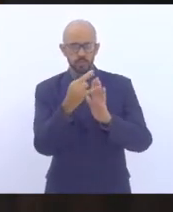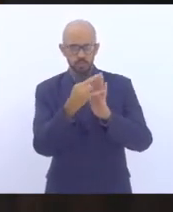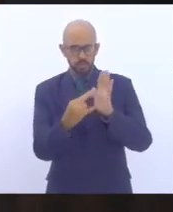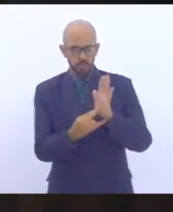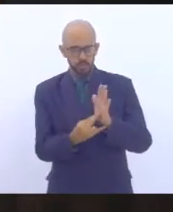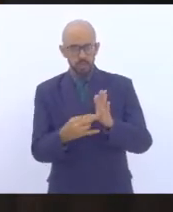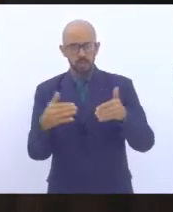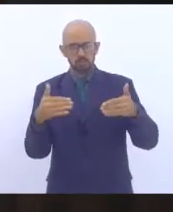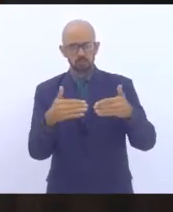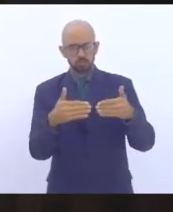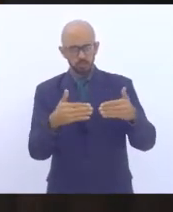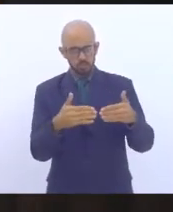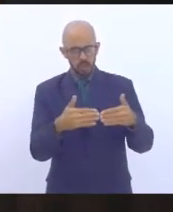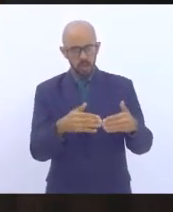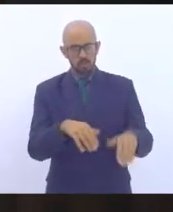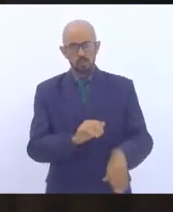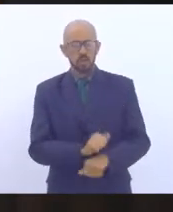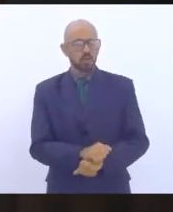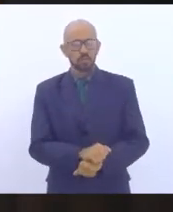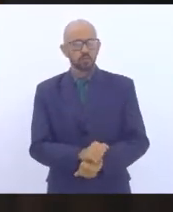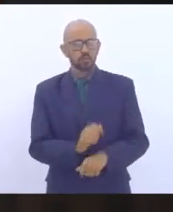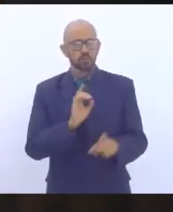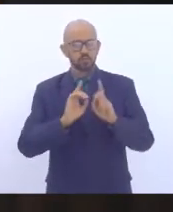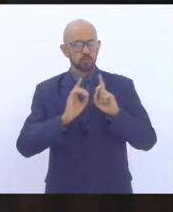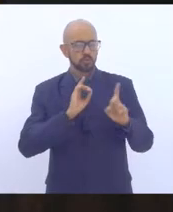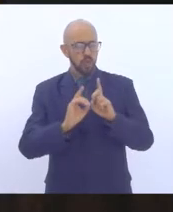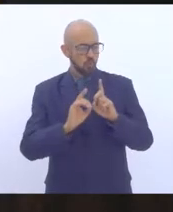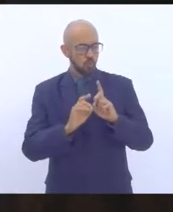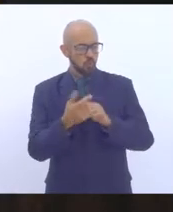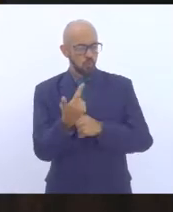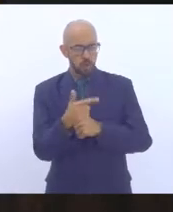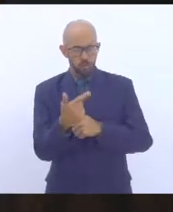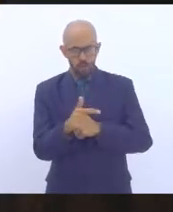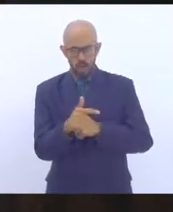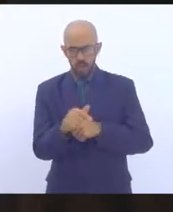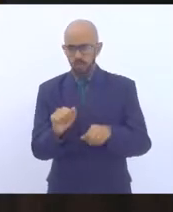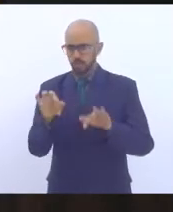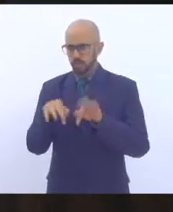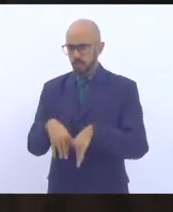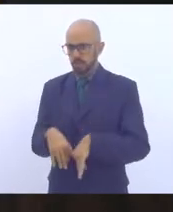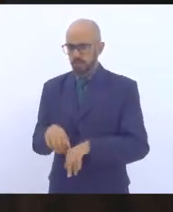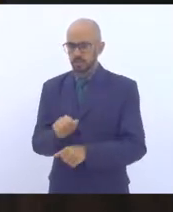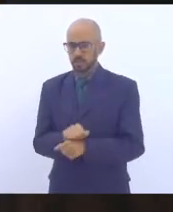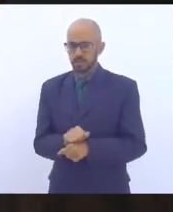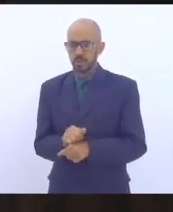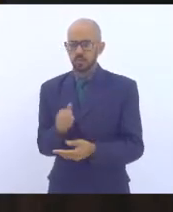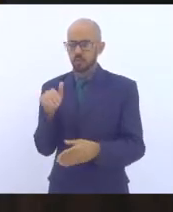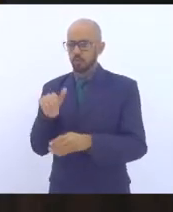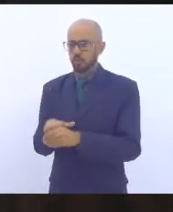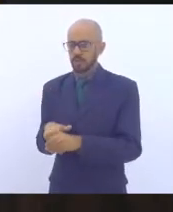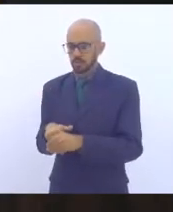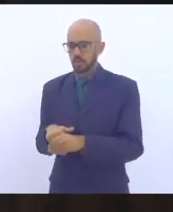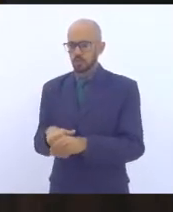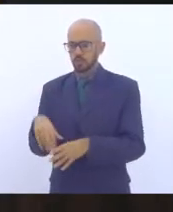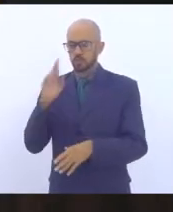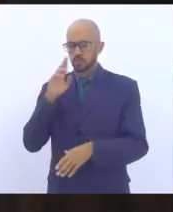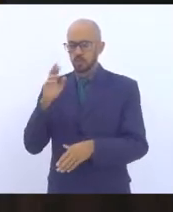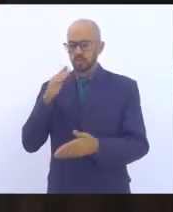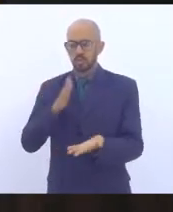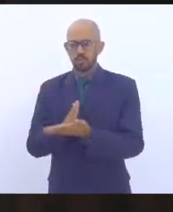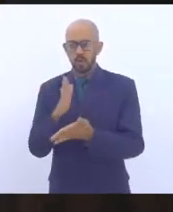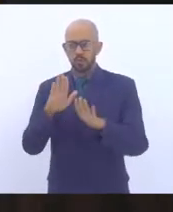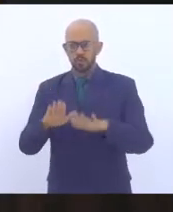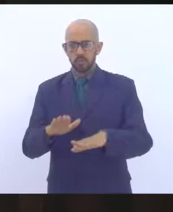Deputado rosenverg Reis em discussão na Avenida que ele discutir encerrada a discussão em votação se os que aprovam